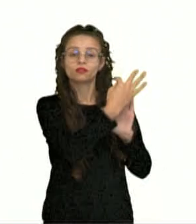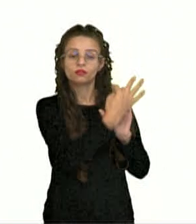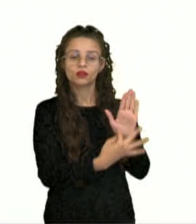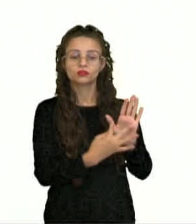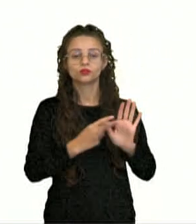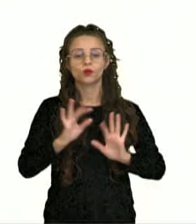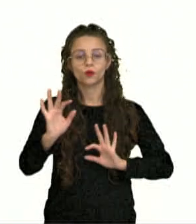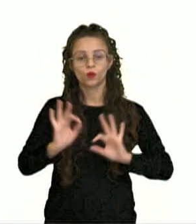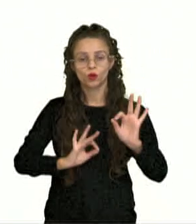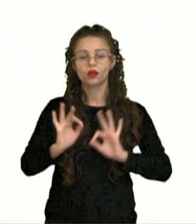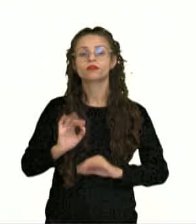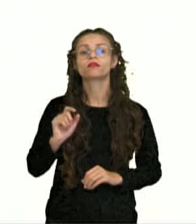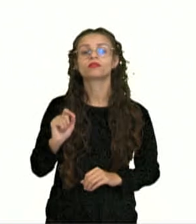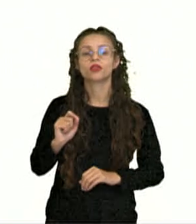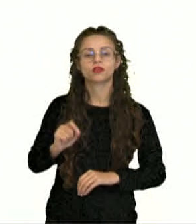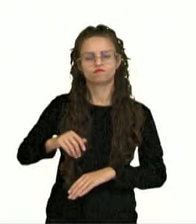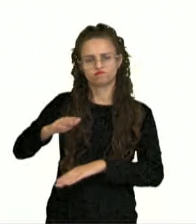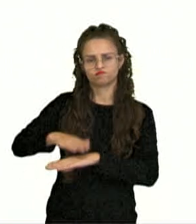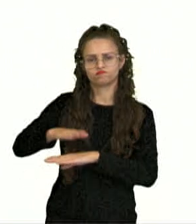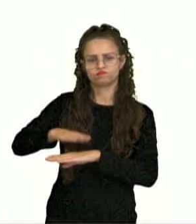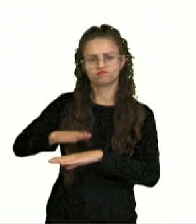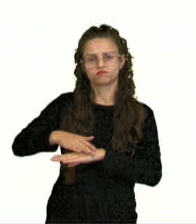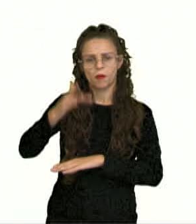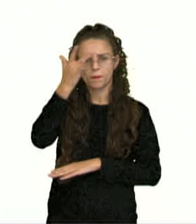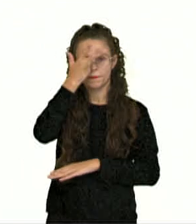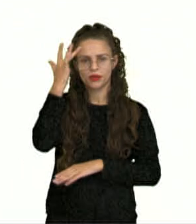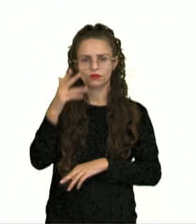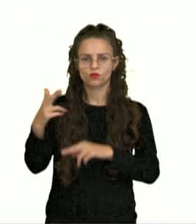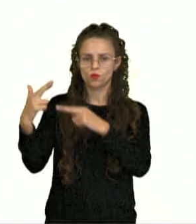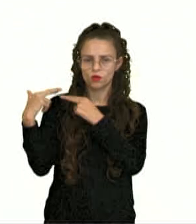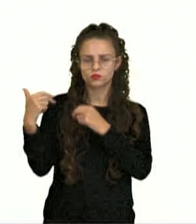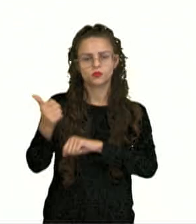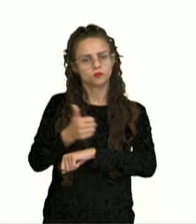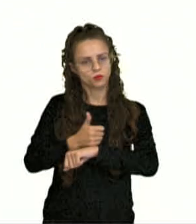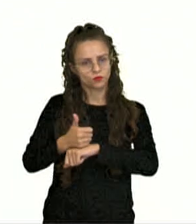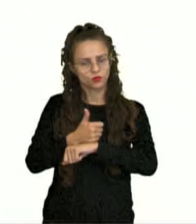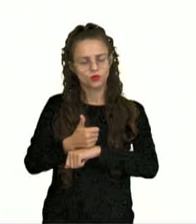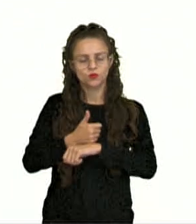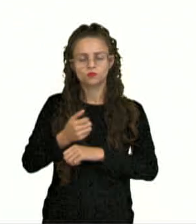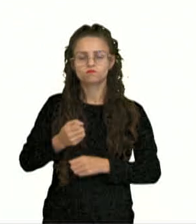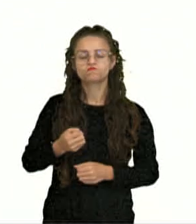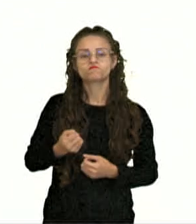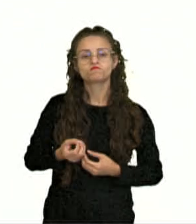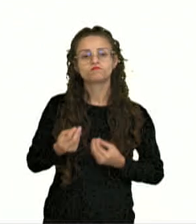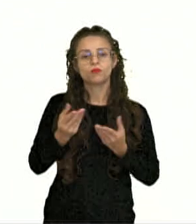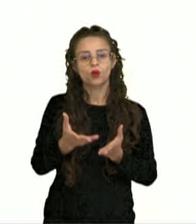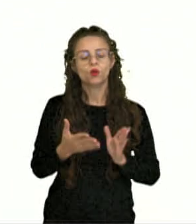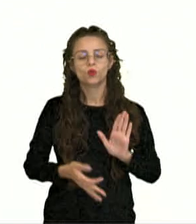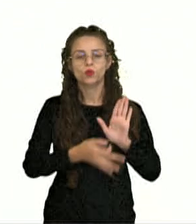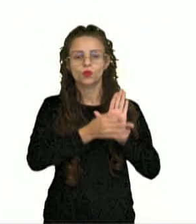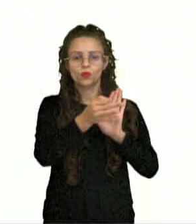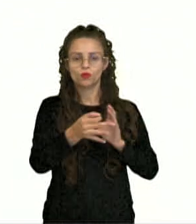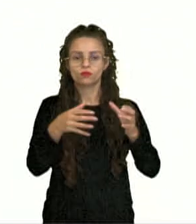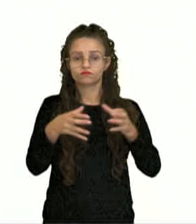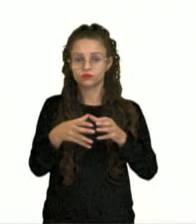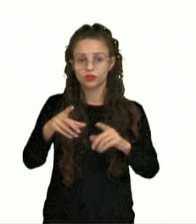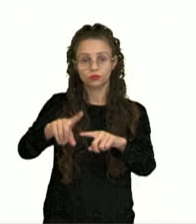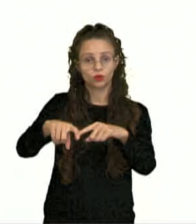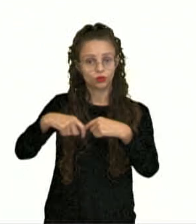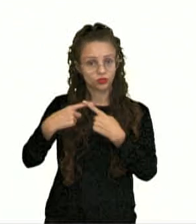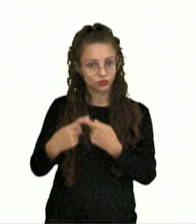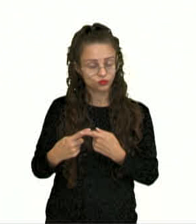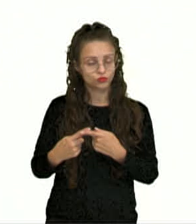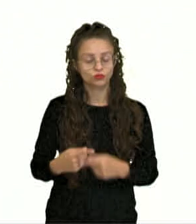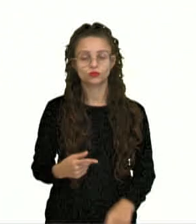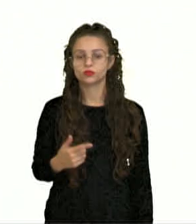organizados pelos editorialistas, que expressam as opiniões da equipe. Por isso,